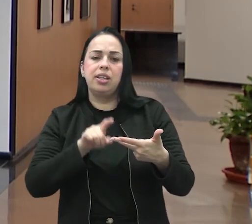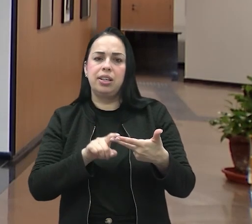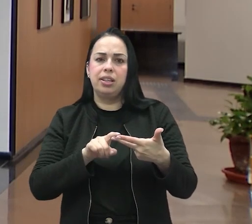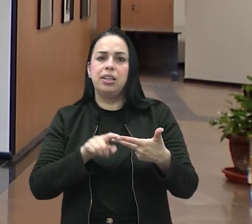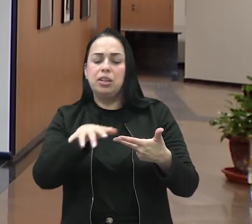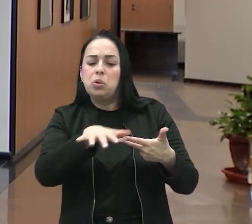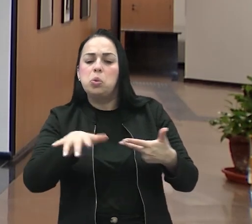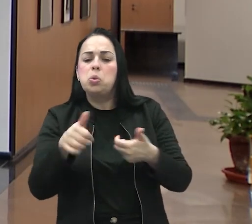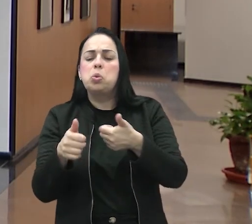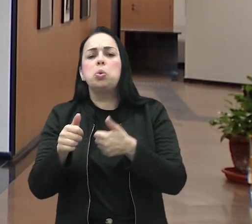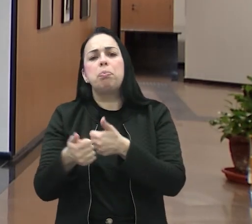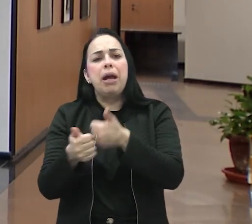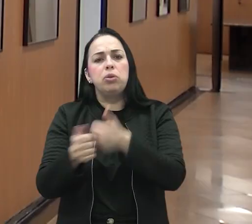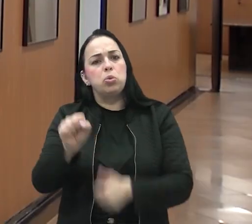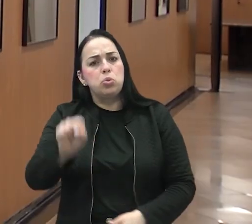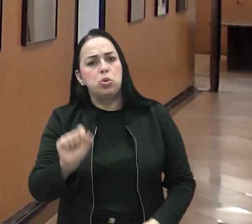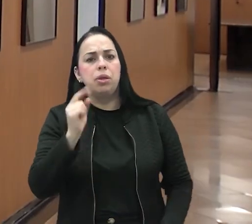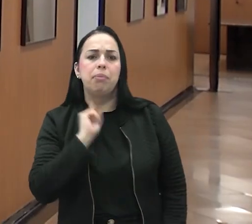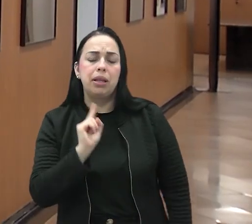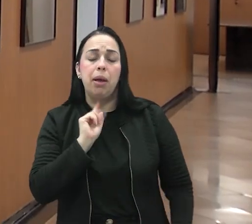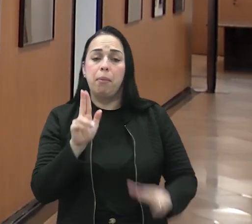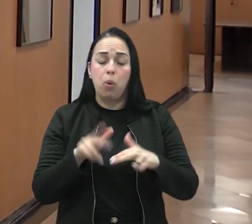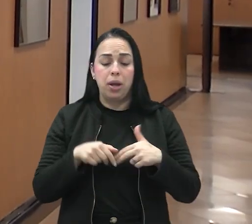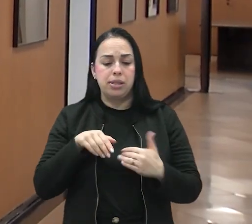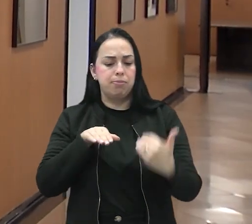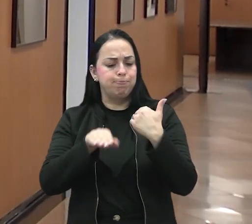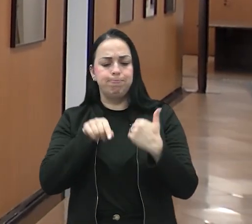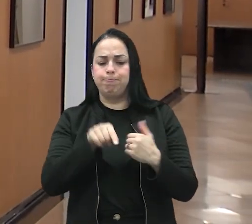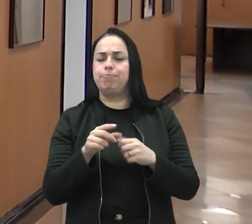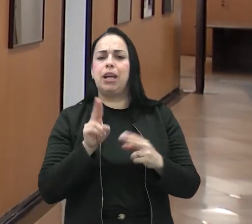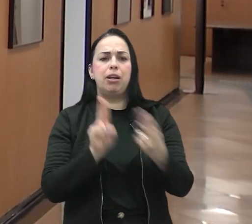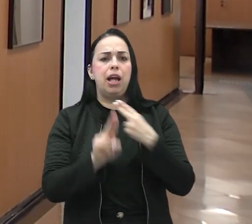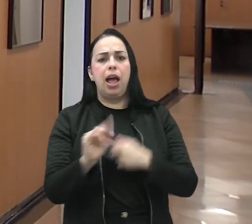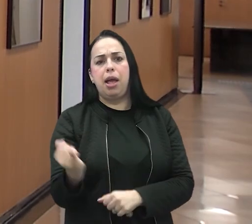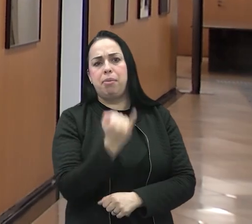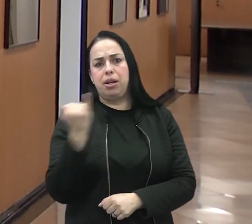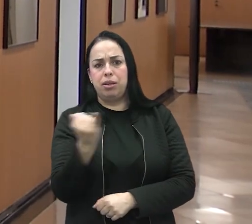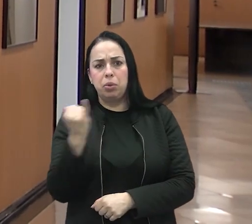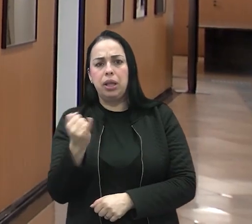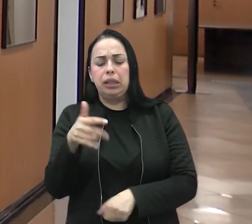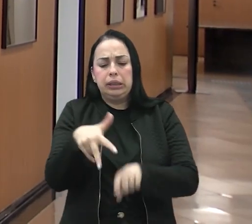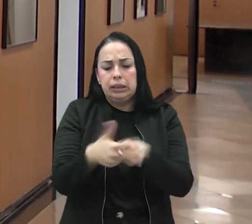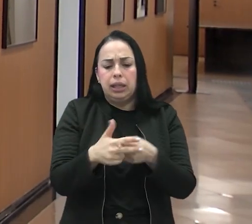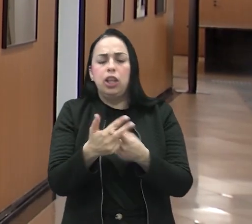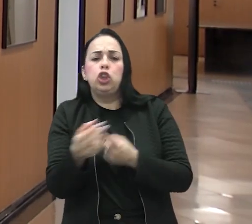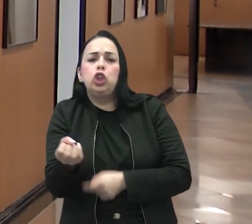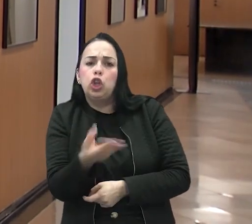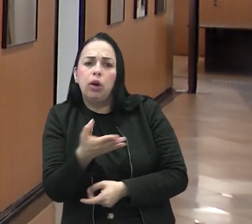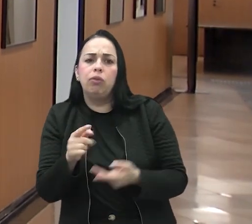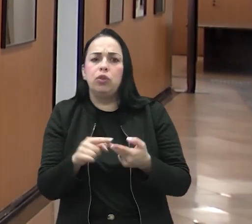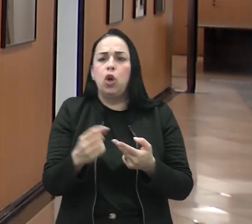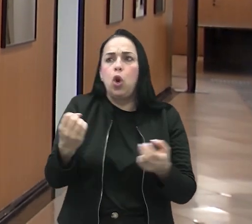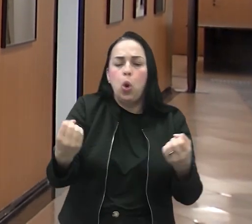municípios do sul de Minas Gerais. Então, a recuperação da rodovia, ela é muito importante. O novo pavimento, uma nova